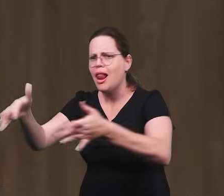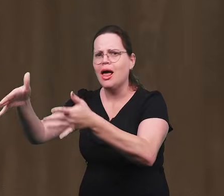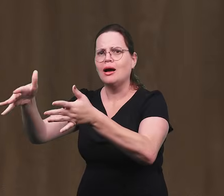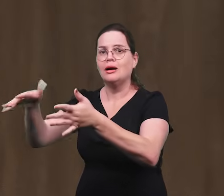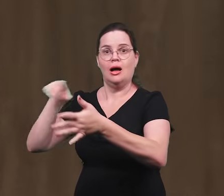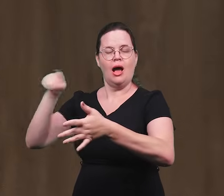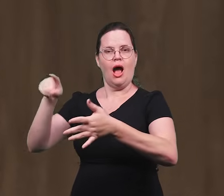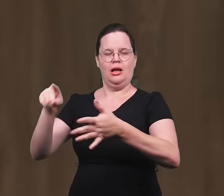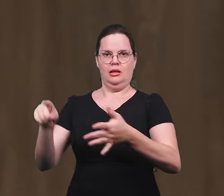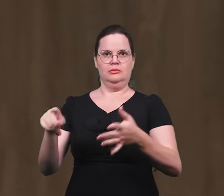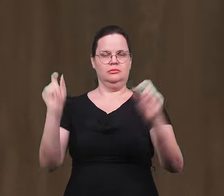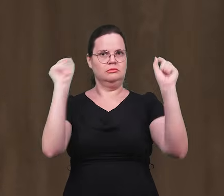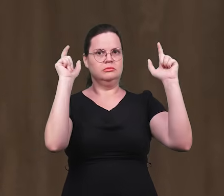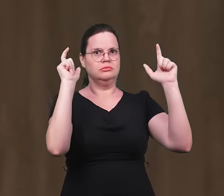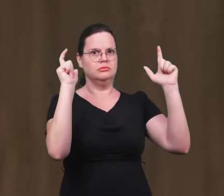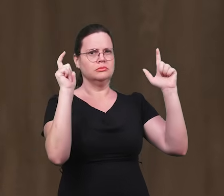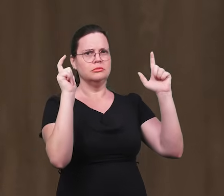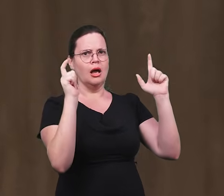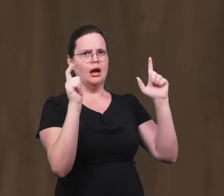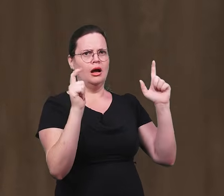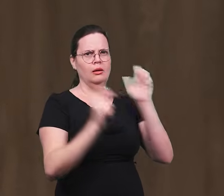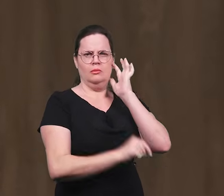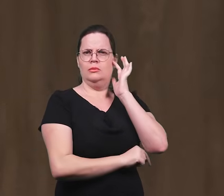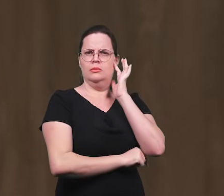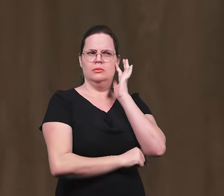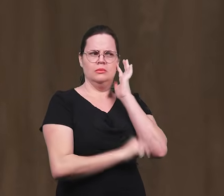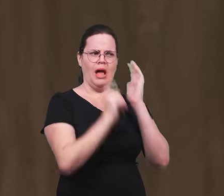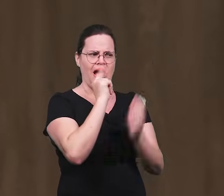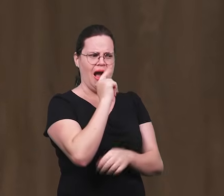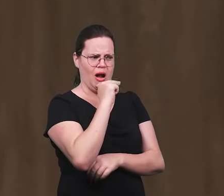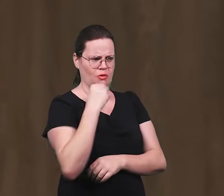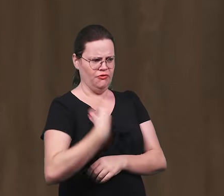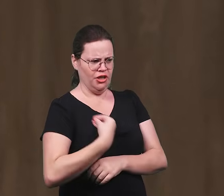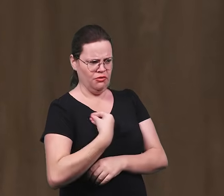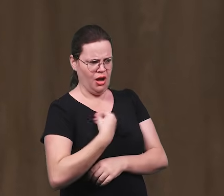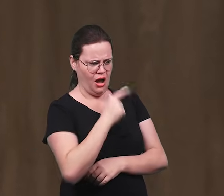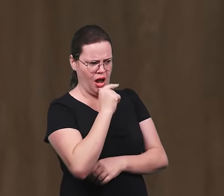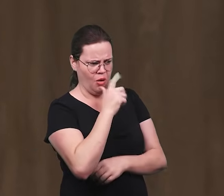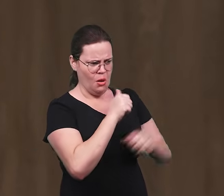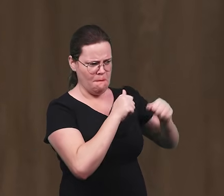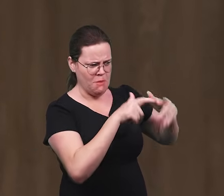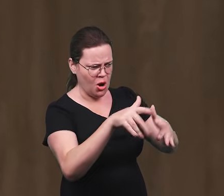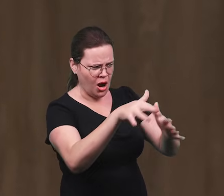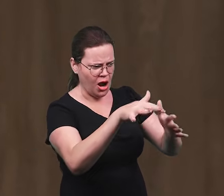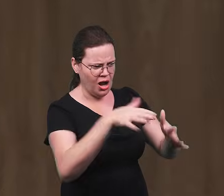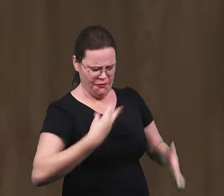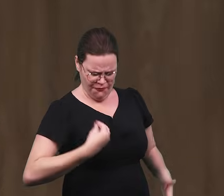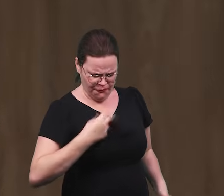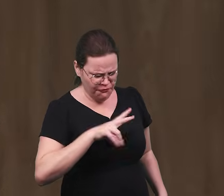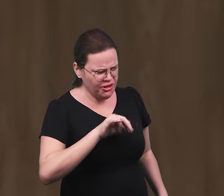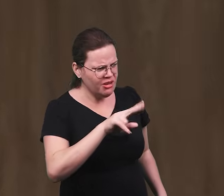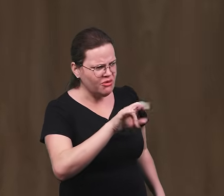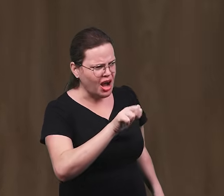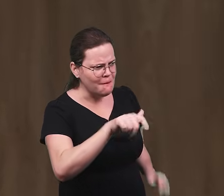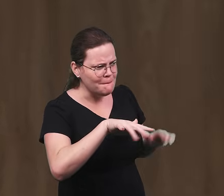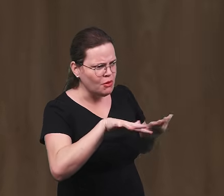atenção dela ela deve ter pensado assim: que água é essa, né? Uma água